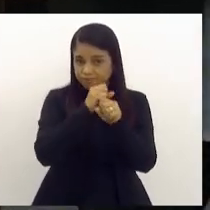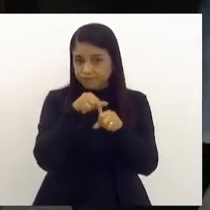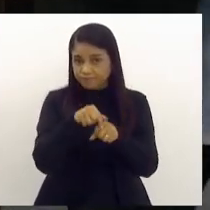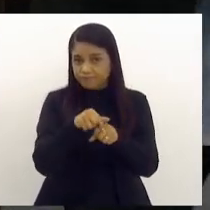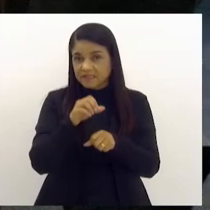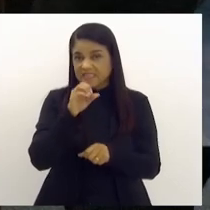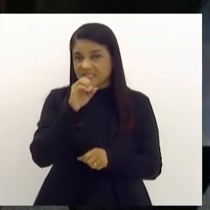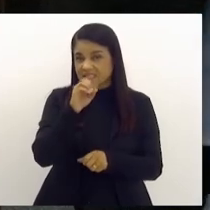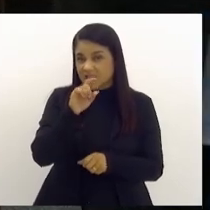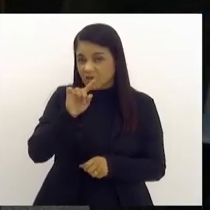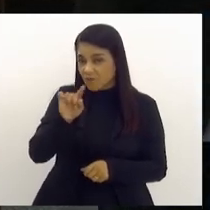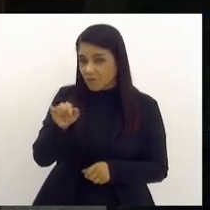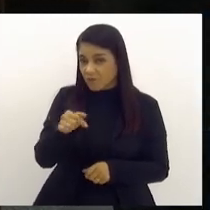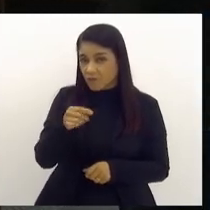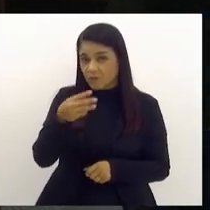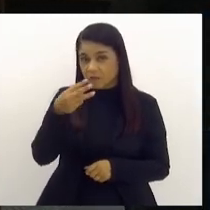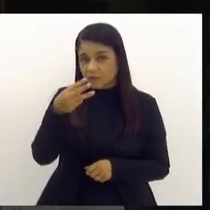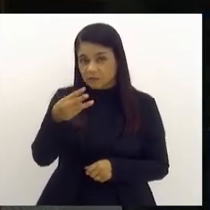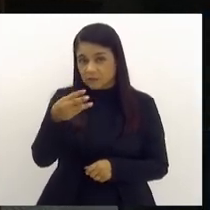de